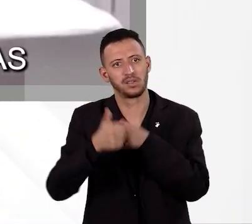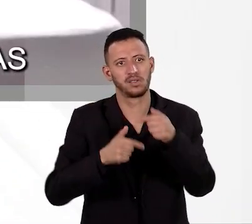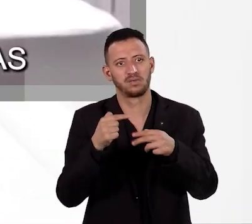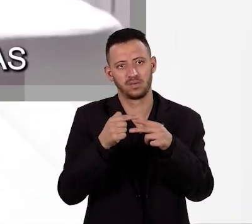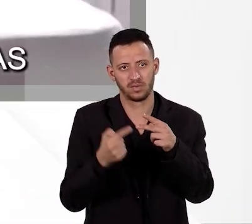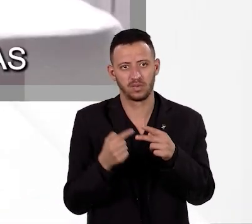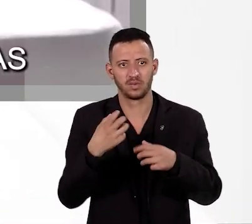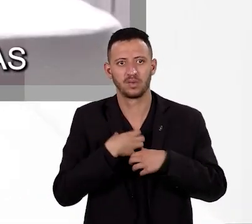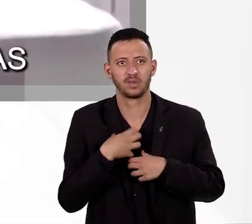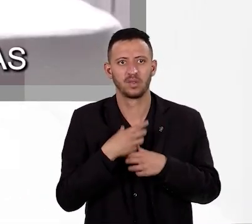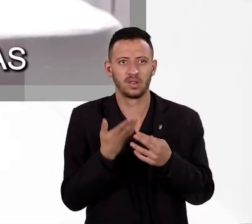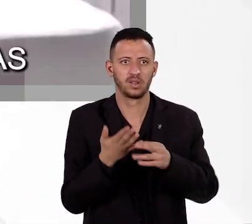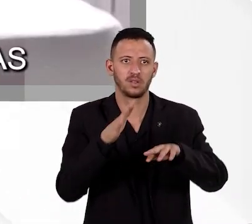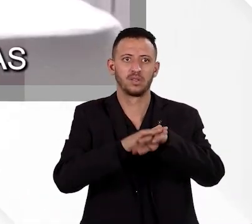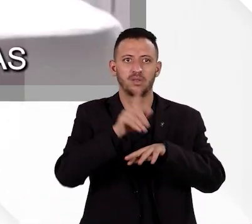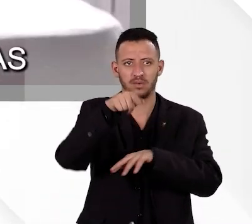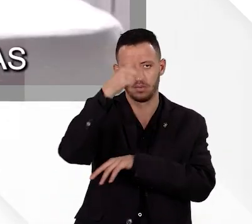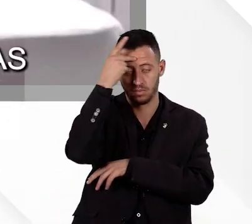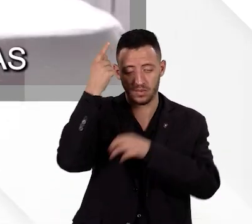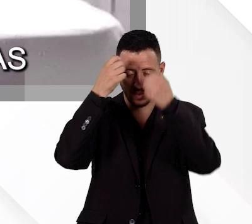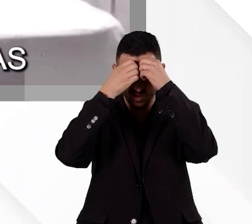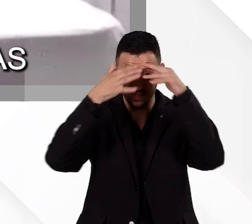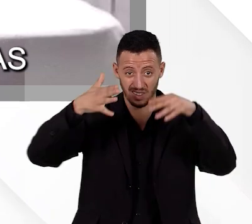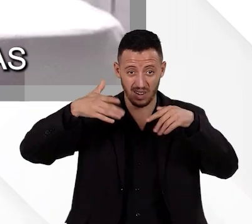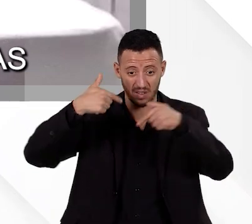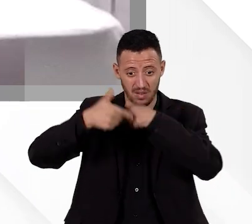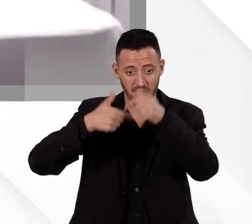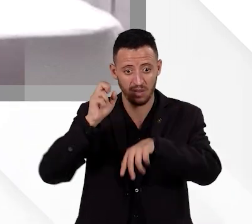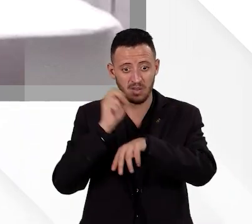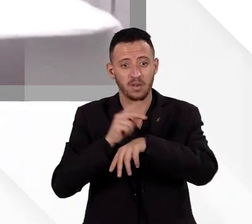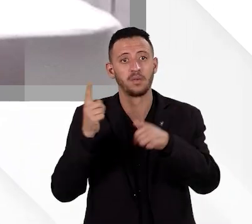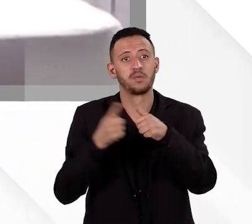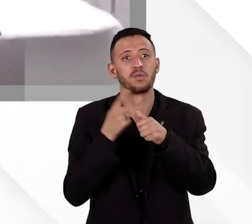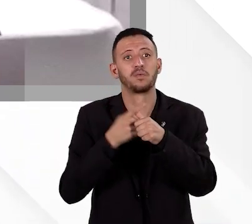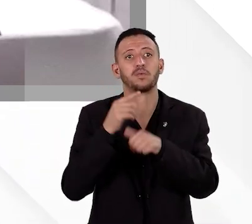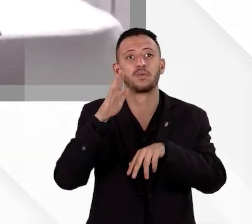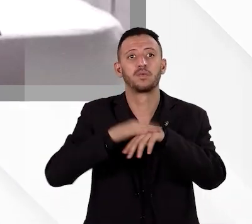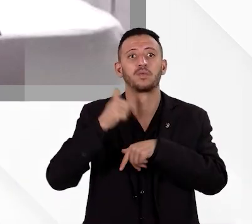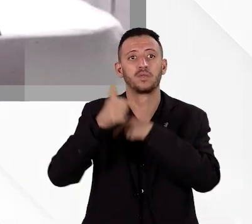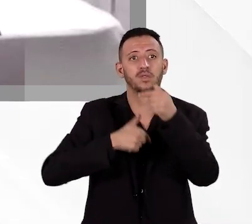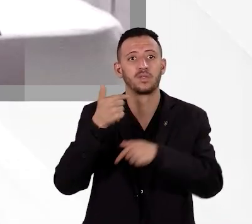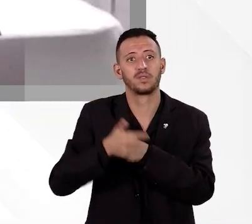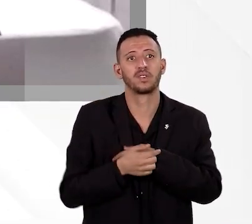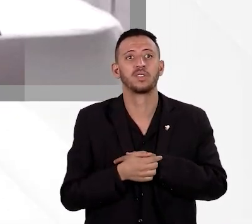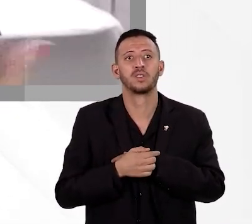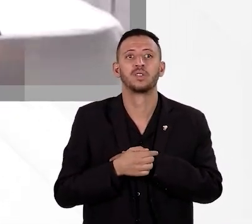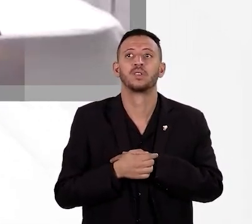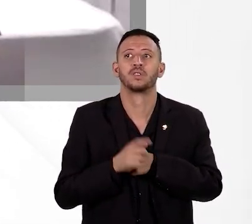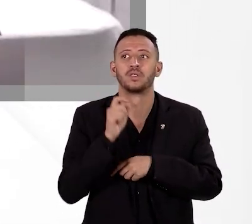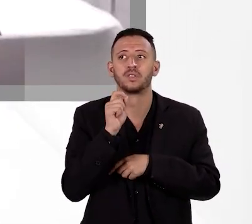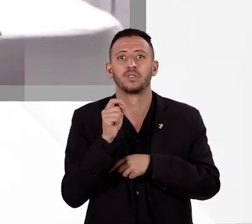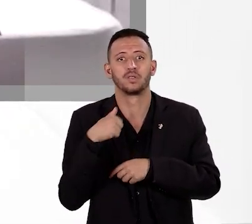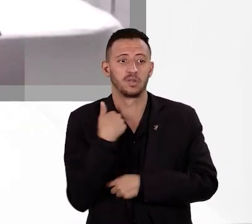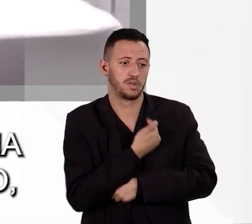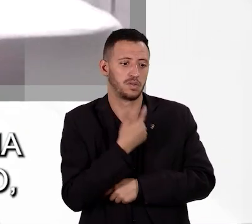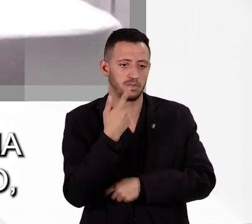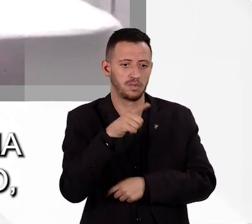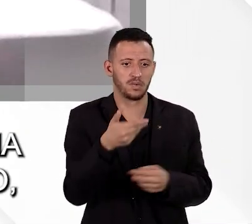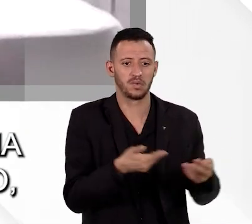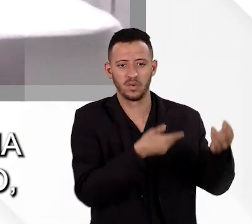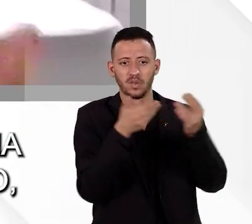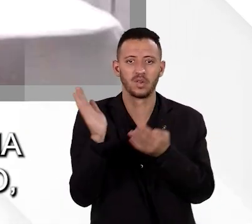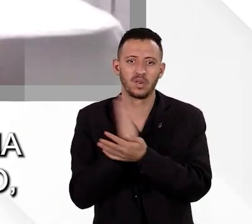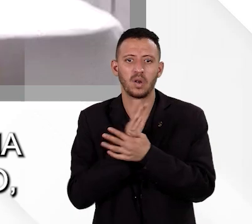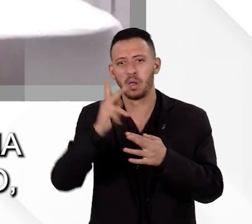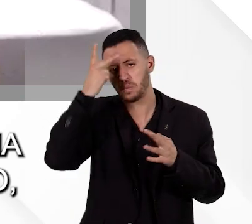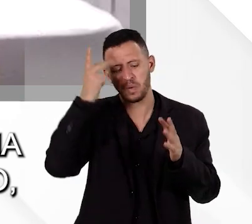ele atua de duas formas na inclusão das pessoas autistas no mercado de trabalho. O primeiro é o que a gente chama de atuação repressiva. É quando a